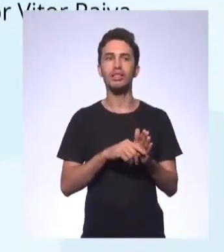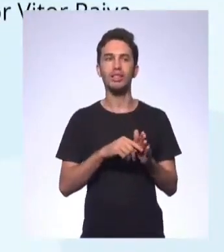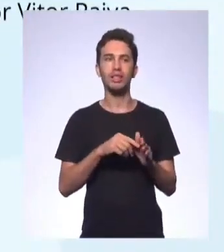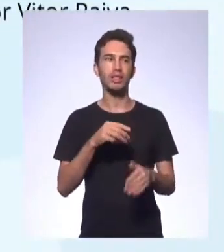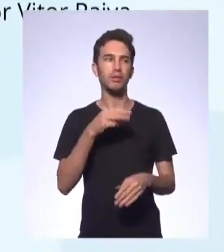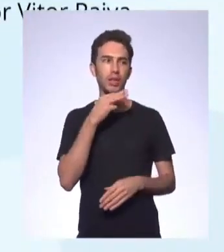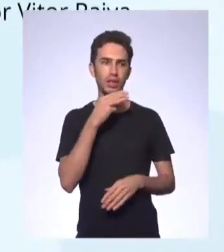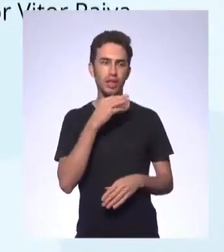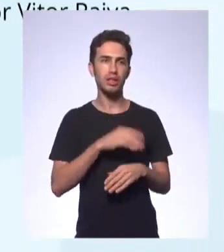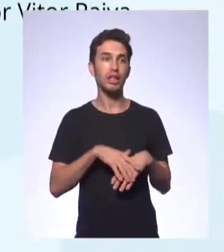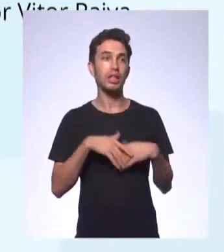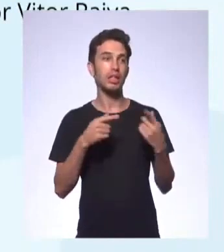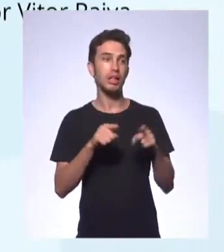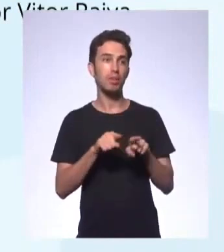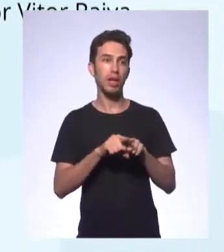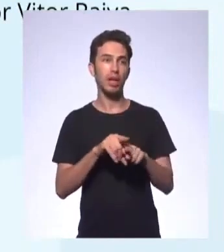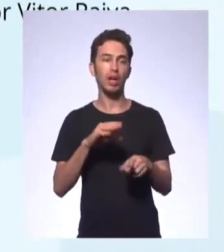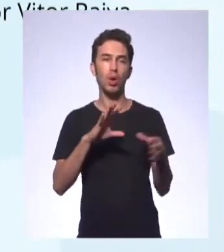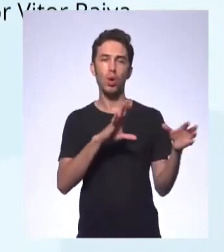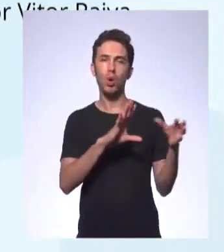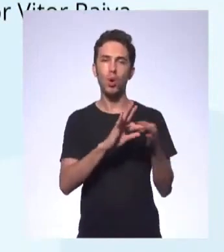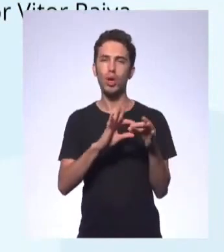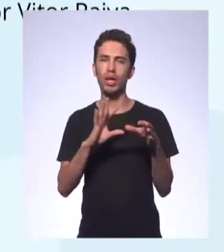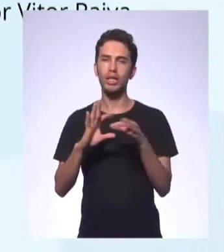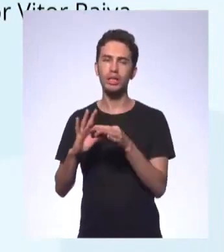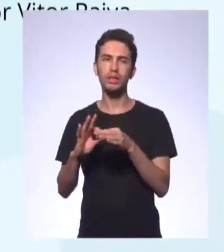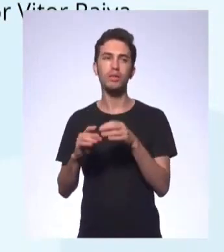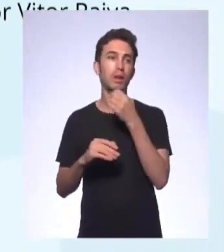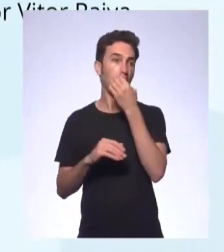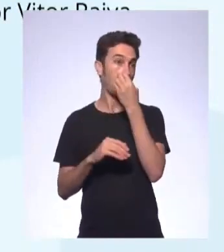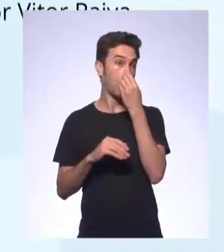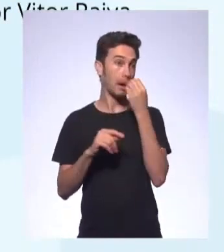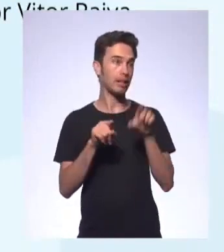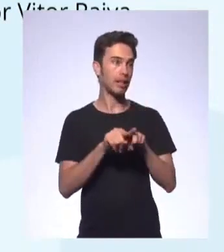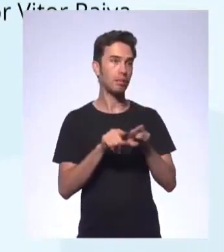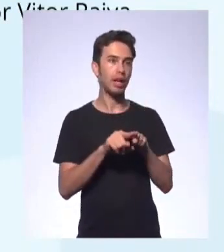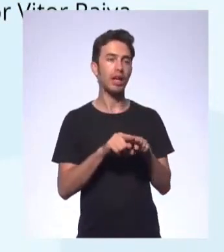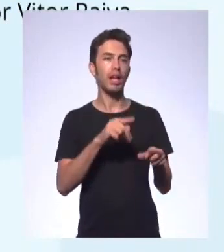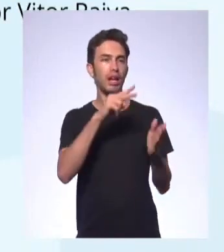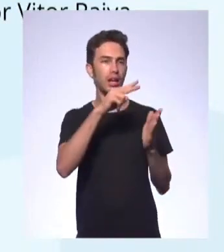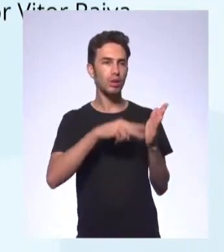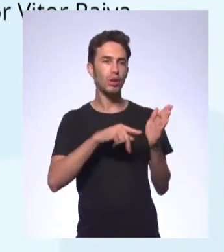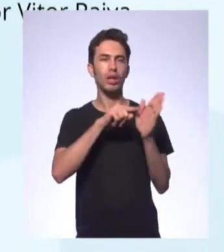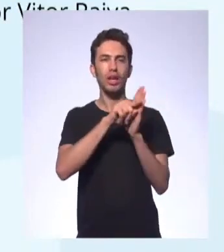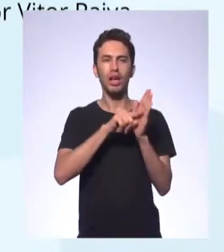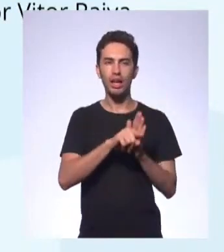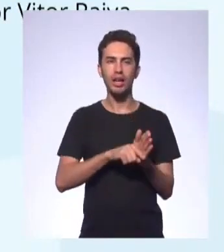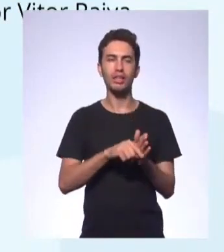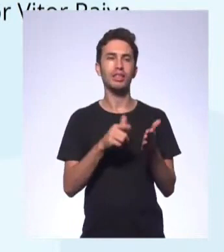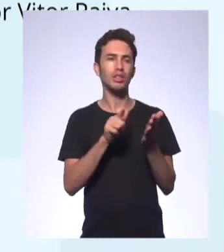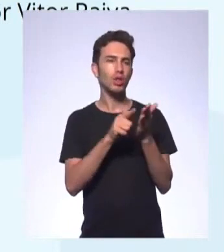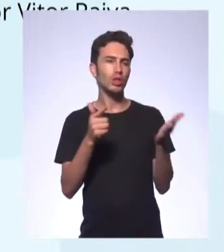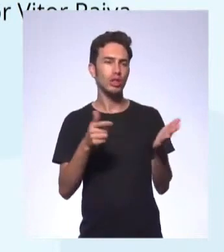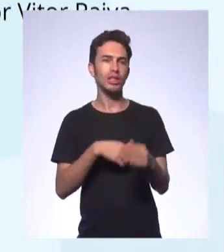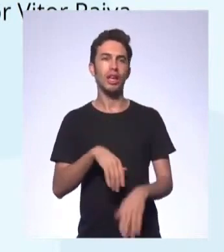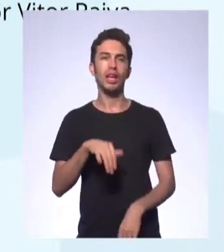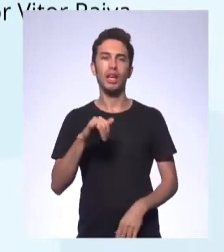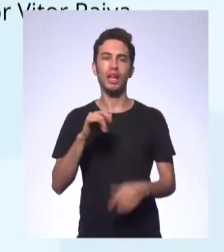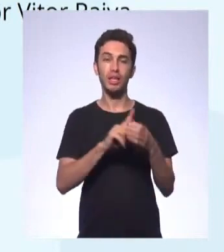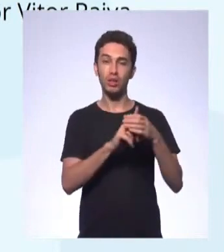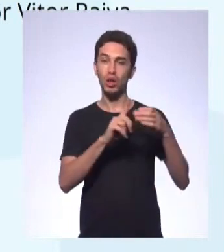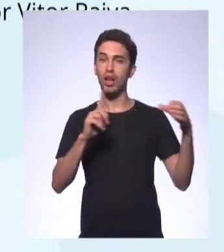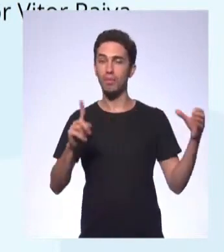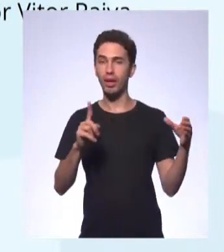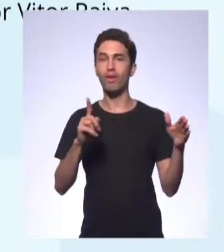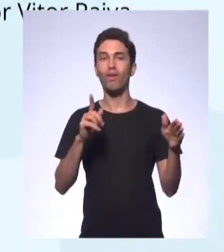manchetes conectivos, tá? E leitura e análise da notícia que está lá no caderno do aluno. Isolamento faz